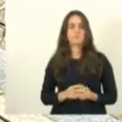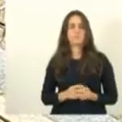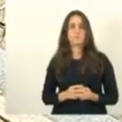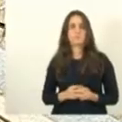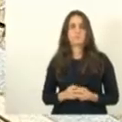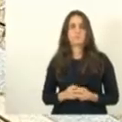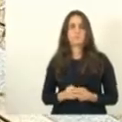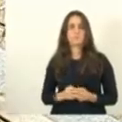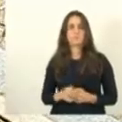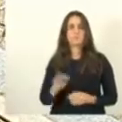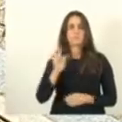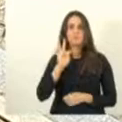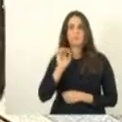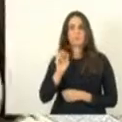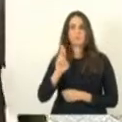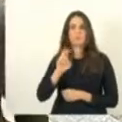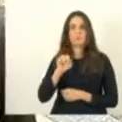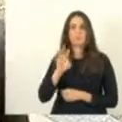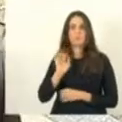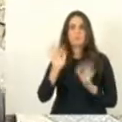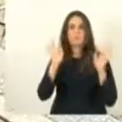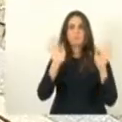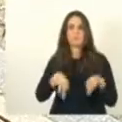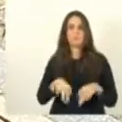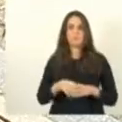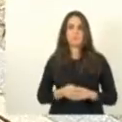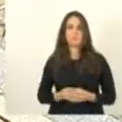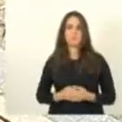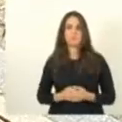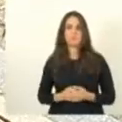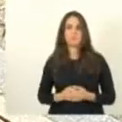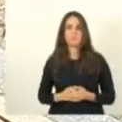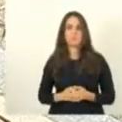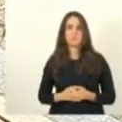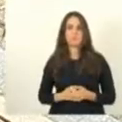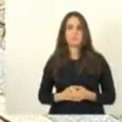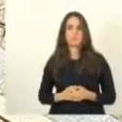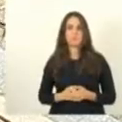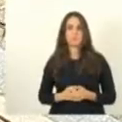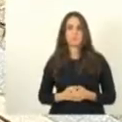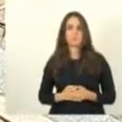Deputado Torino, para finalizar.